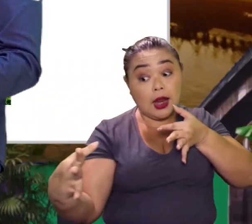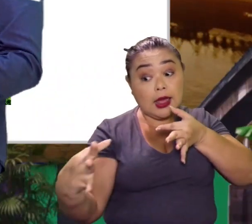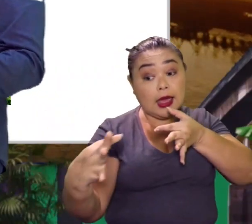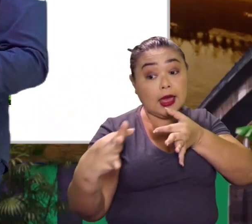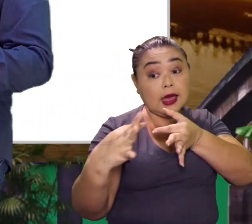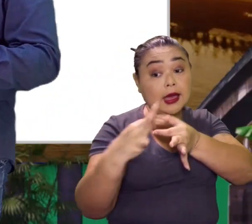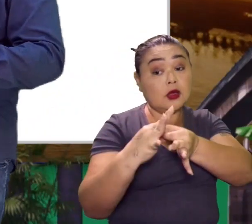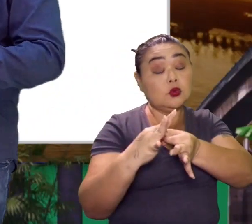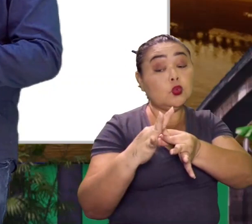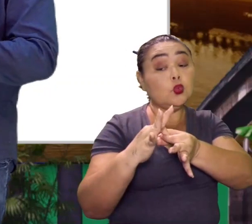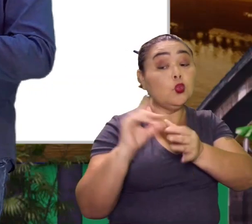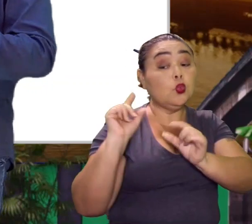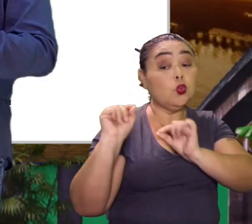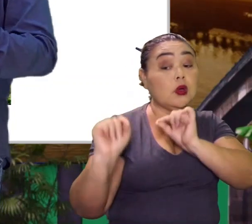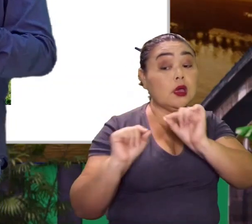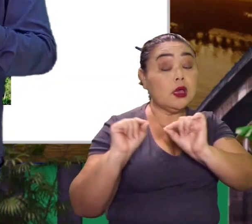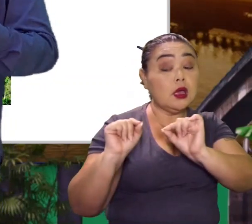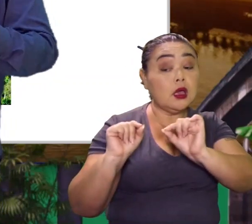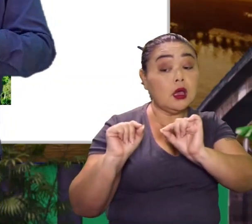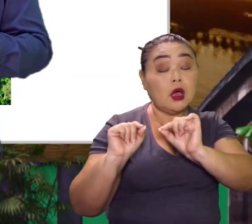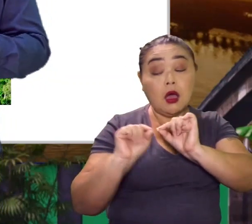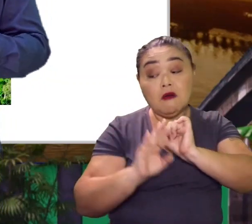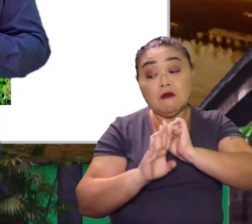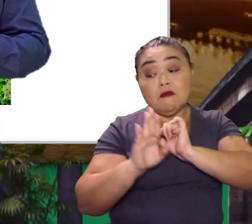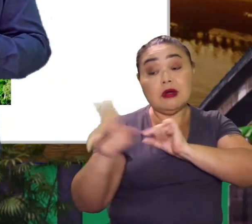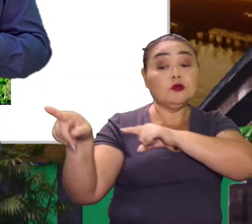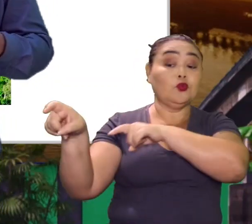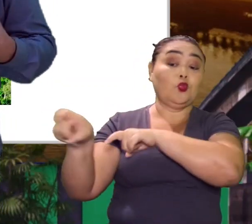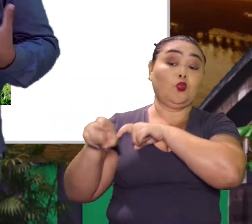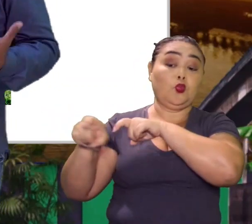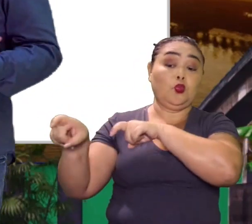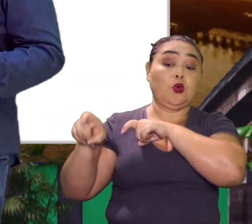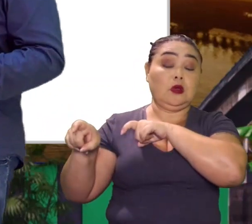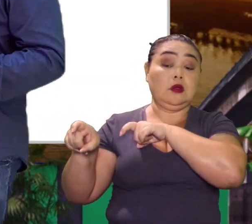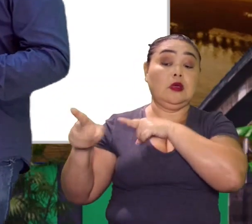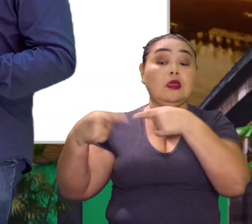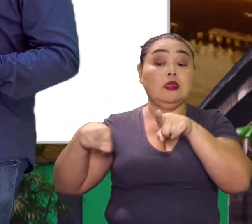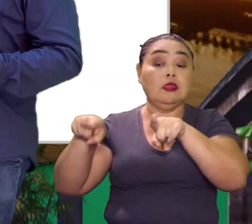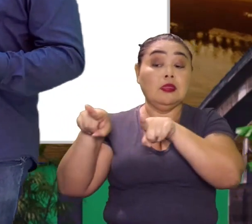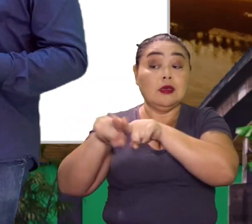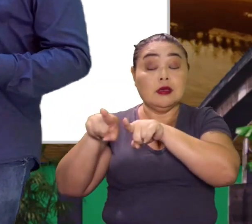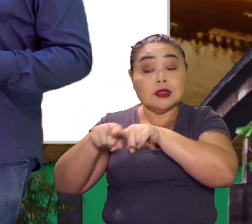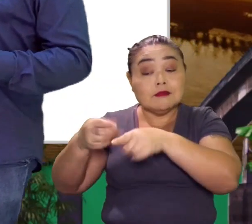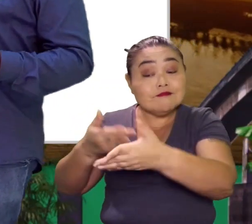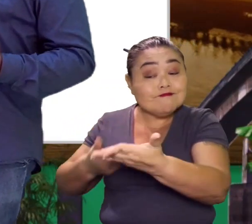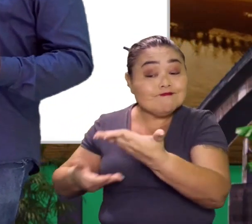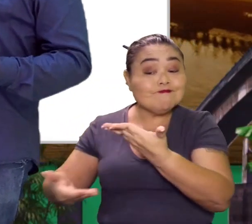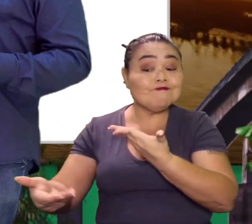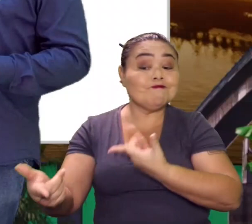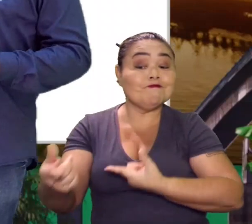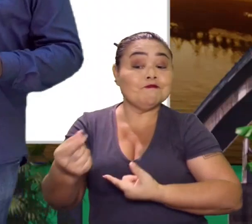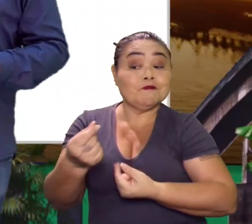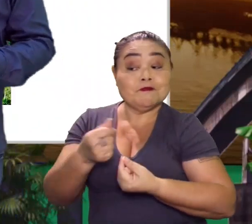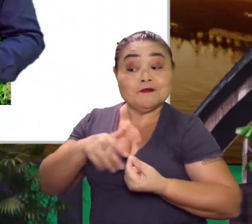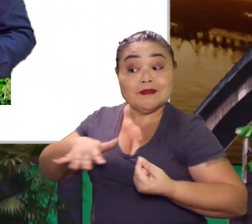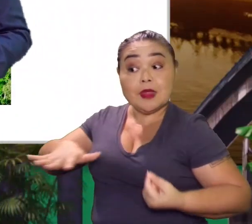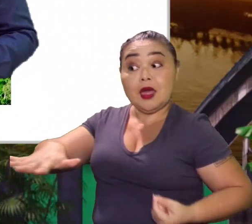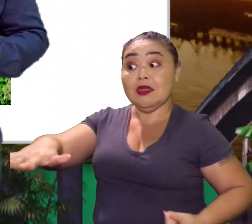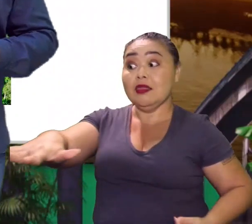agrícola, ao fator de produção, ao fator de comercialização. Pecuária. A pecuária.